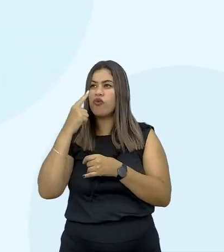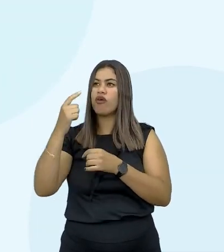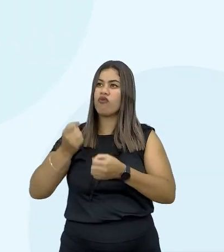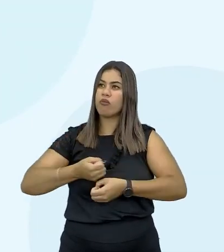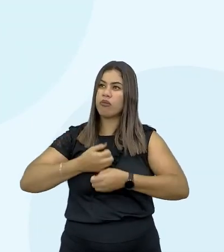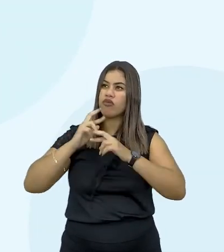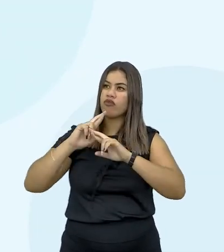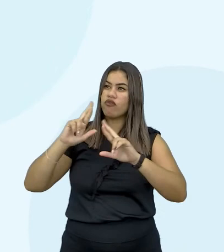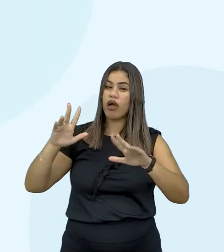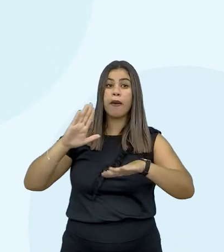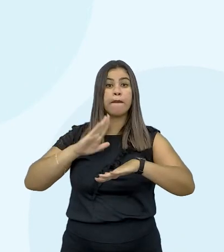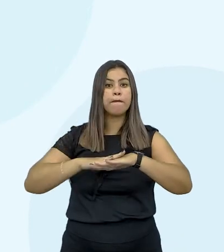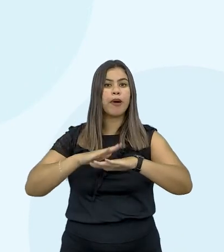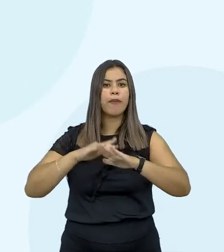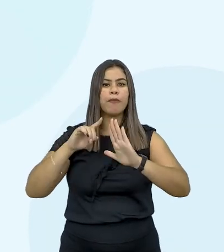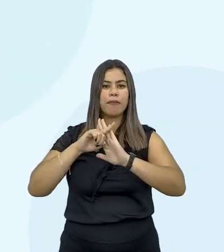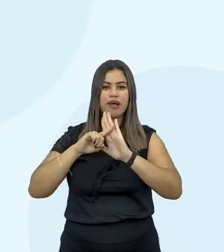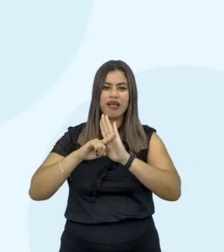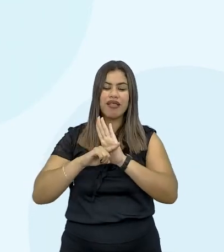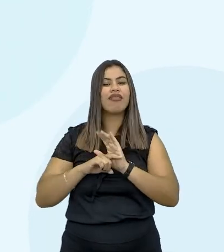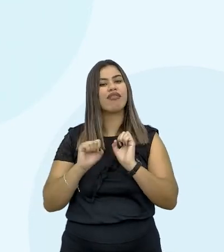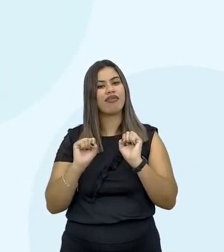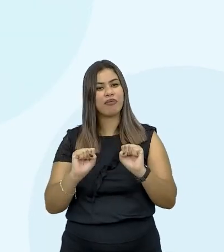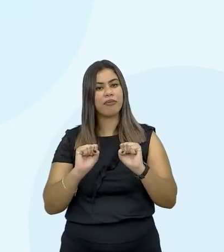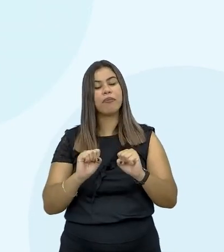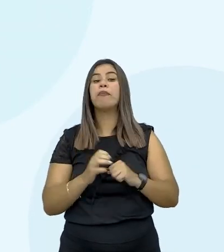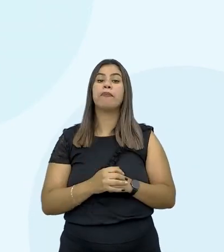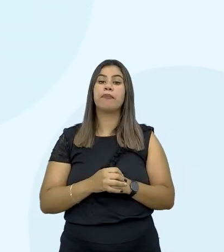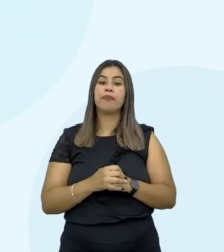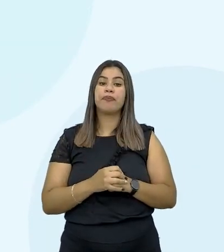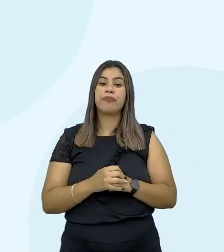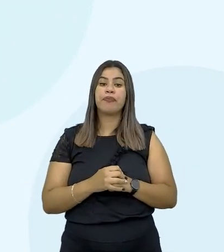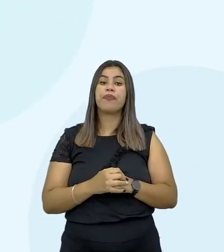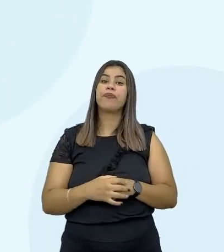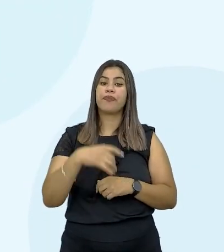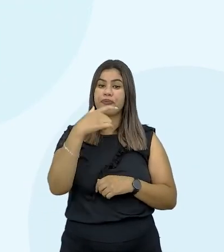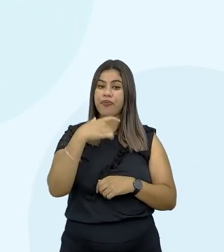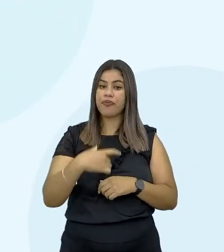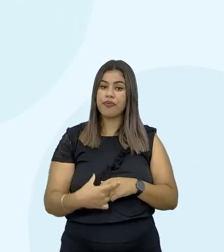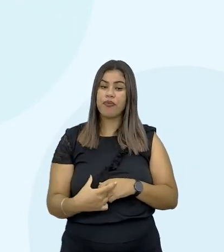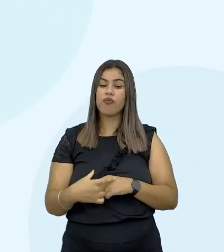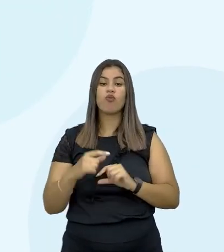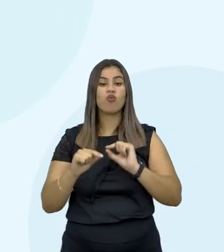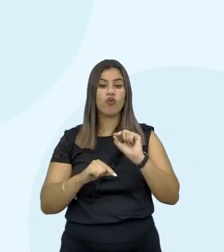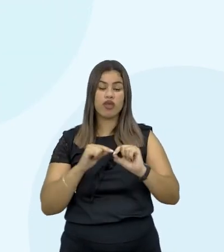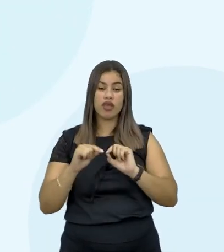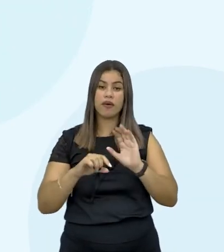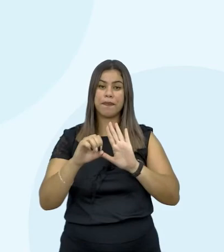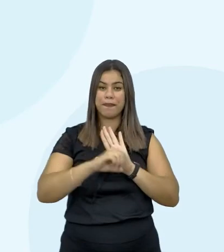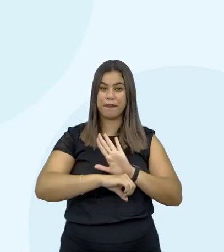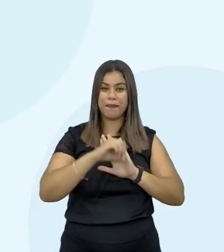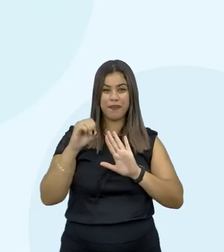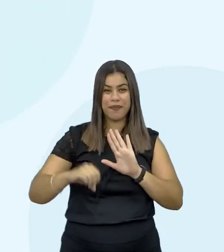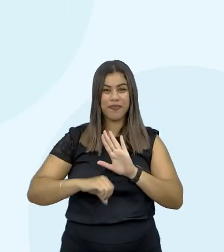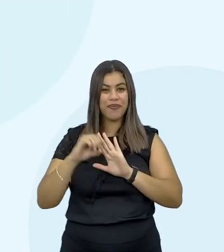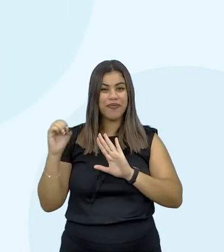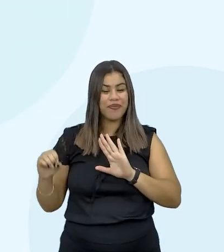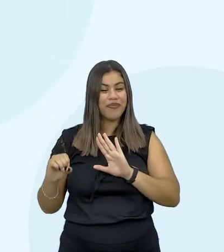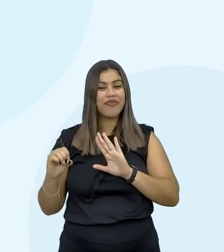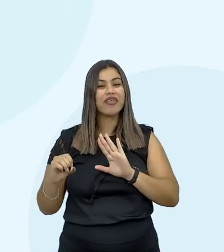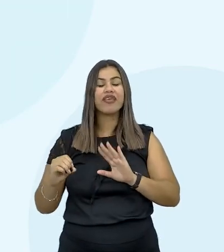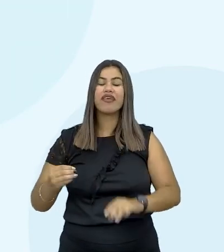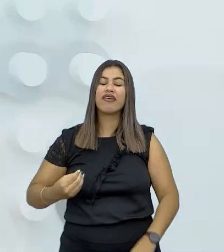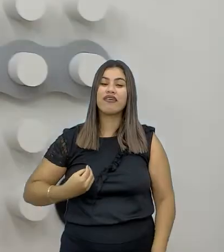sendo assim, um dos meus papéis aqui na sala no Centro de Mídias é o de fazer com